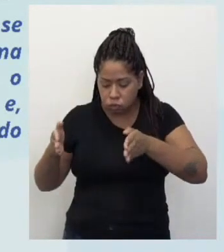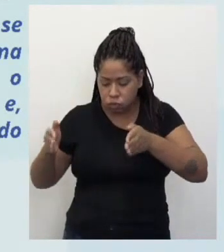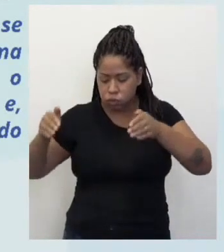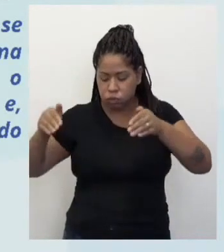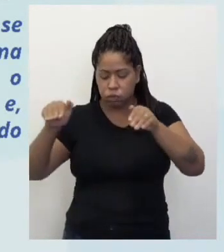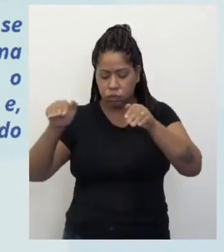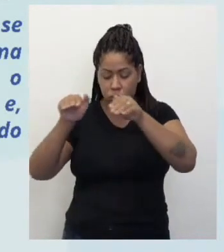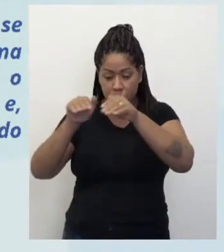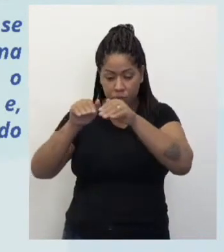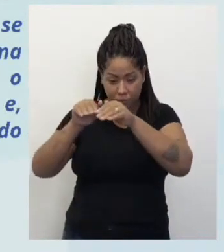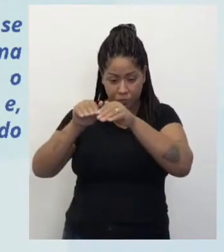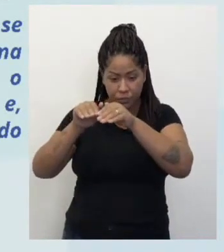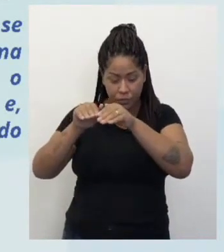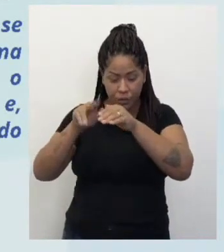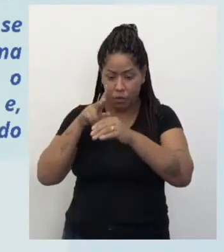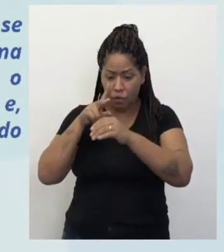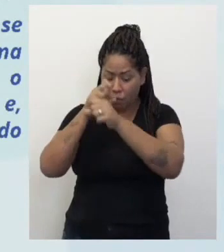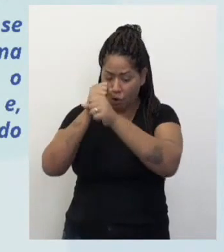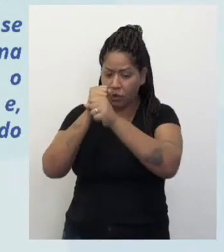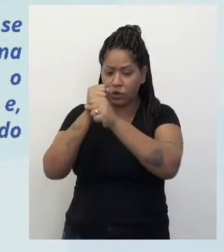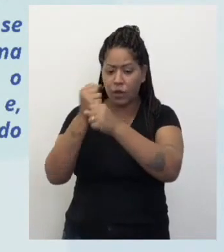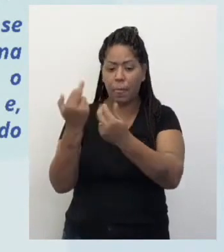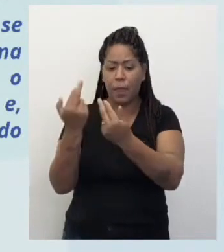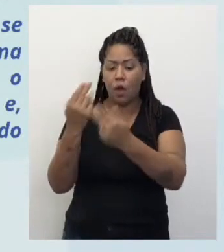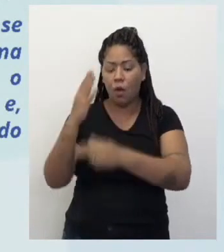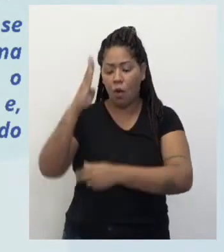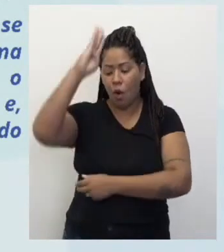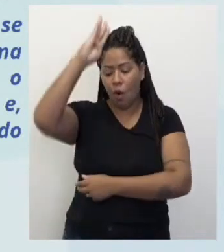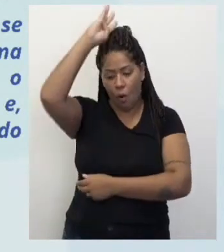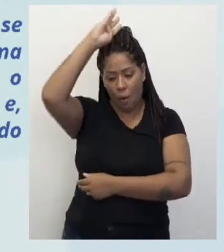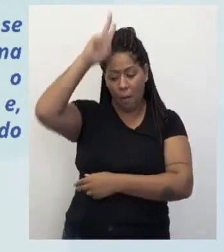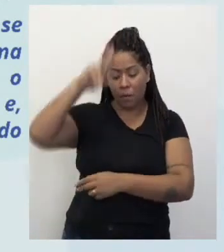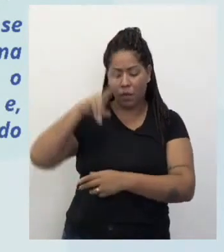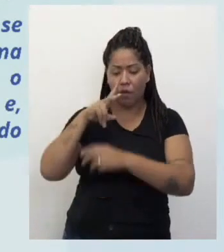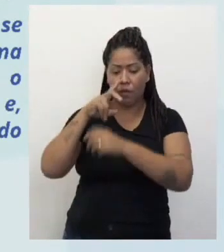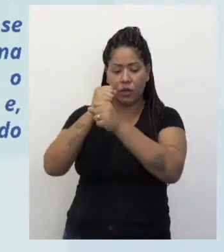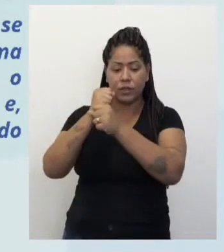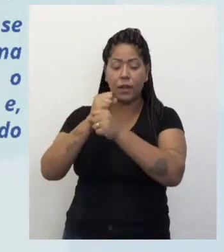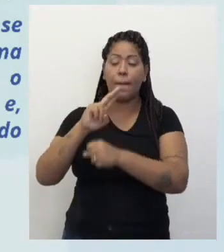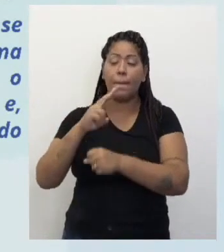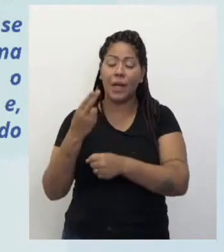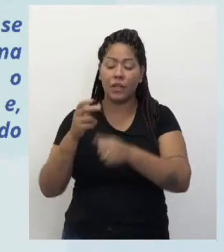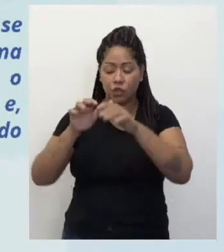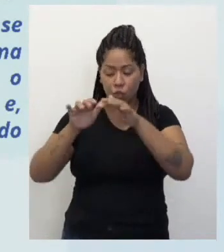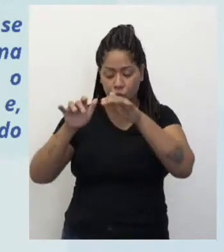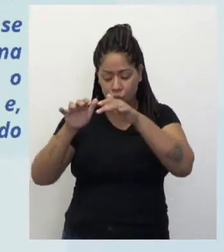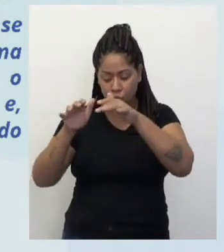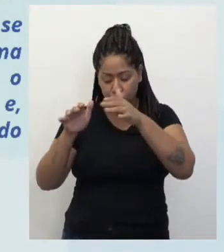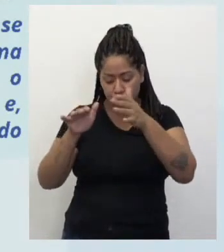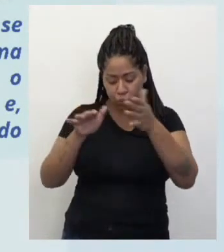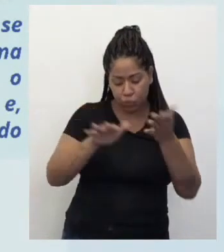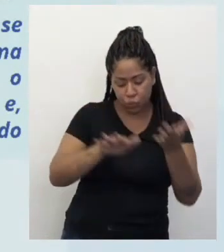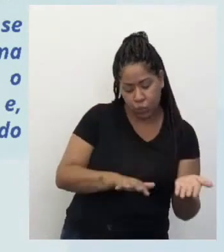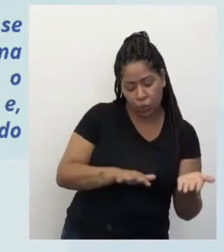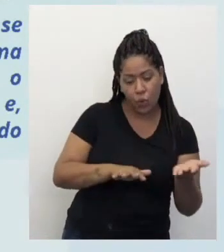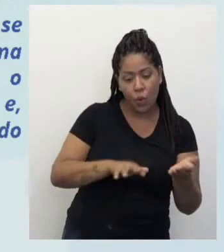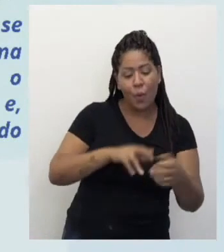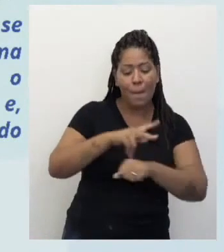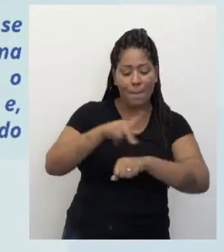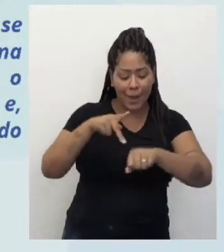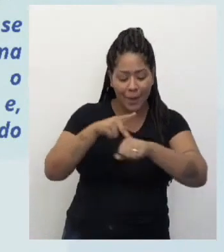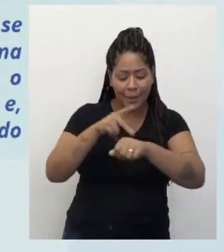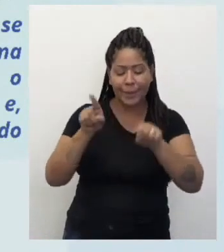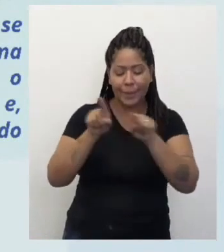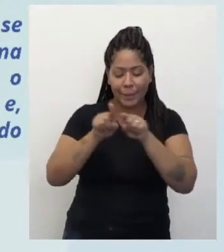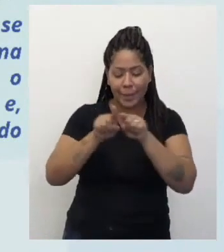o Coliseu ruir, Roma ruirá. E quando Roma cair, o mundo cairá. Então,